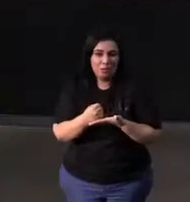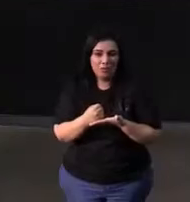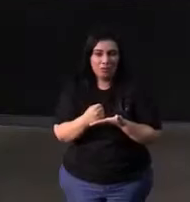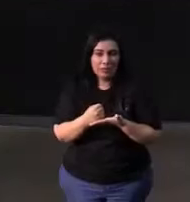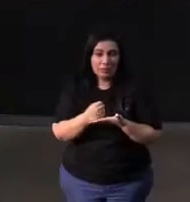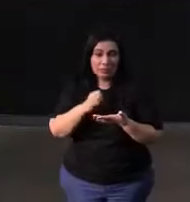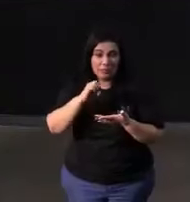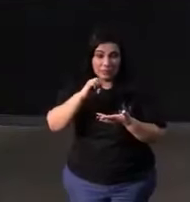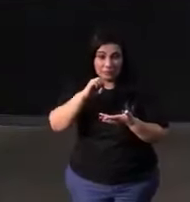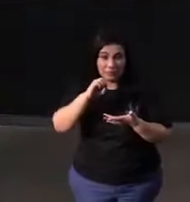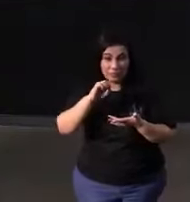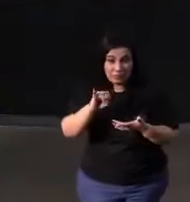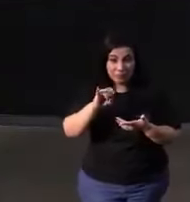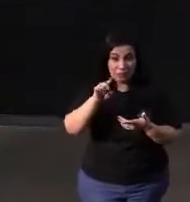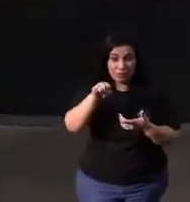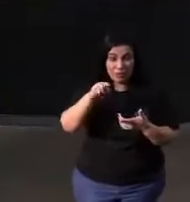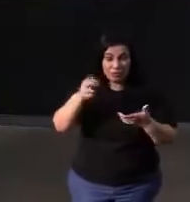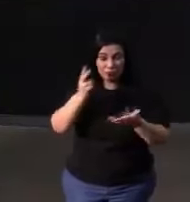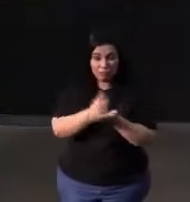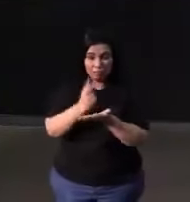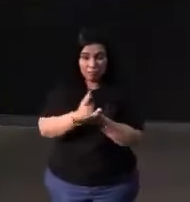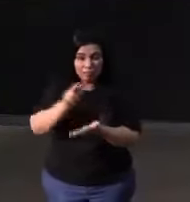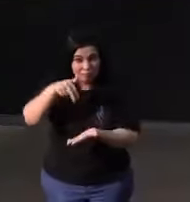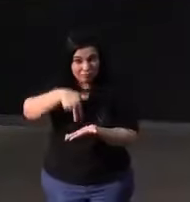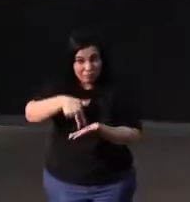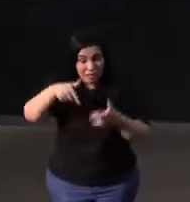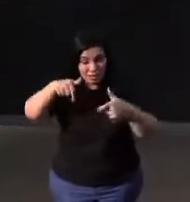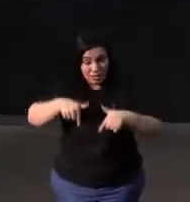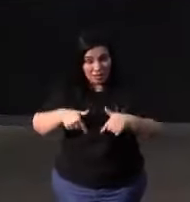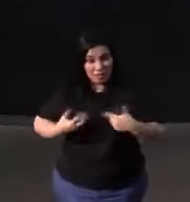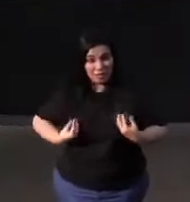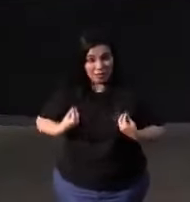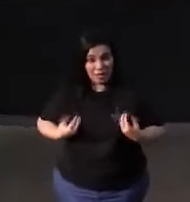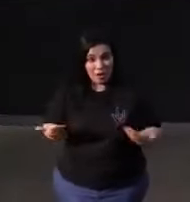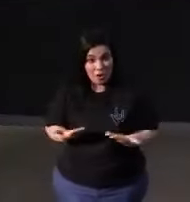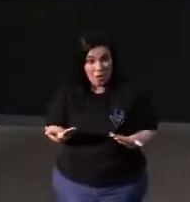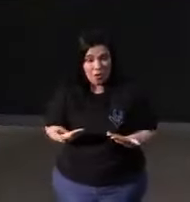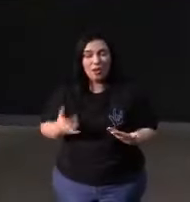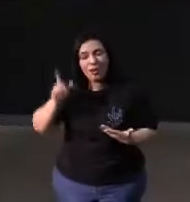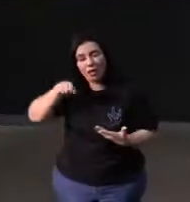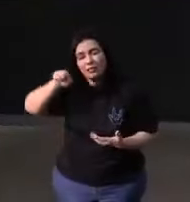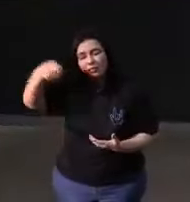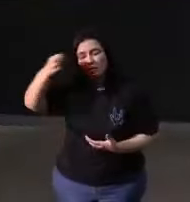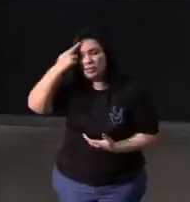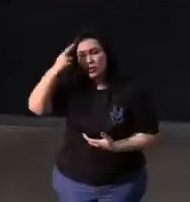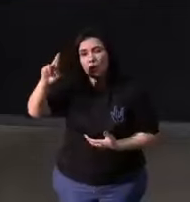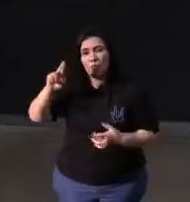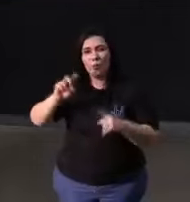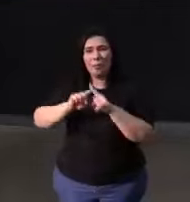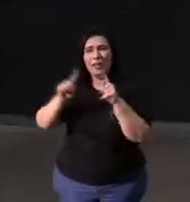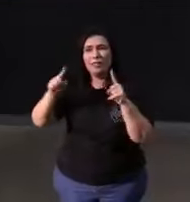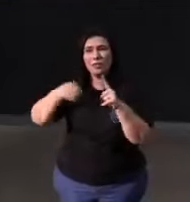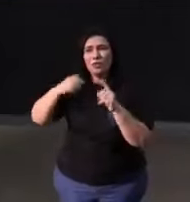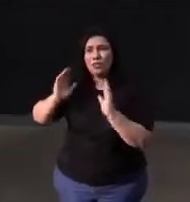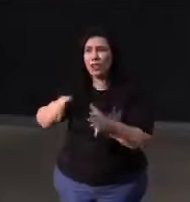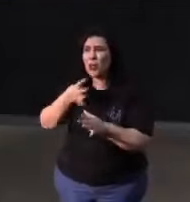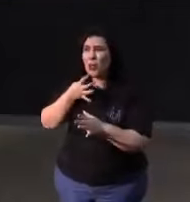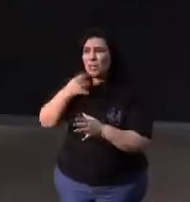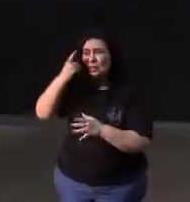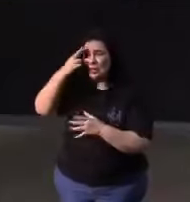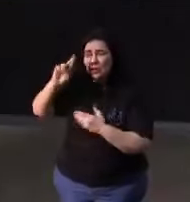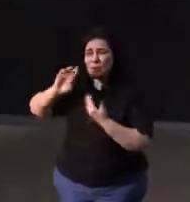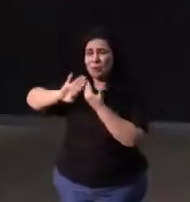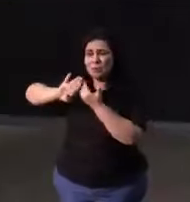nessa terra, Ele vai continuar sendo o seu Senhor. Pastor, já fiz isso, andei com o Senhor, mas me afastei,